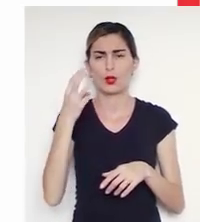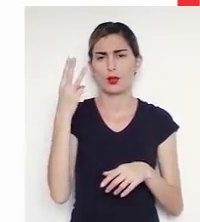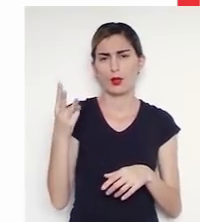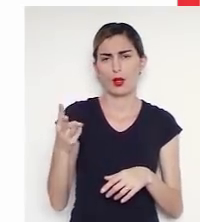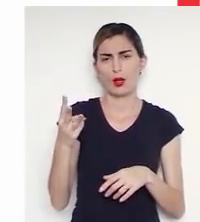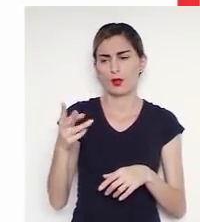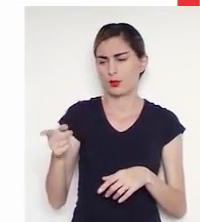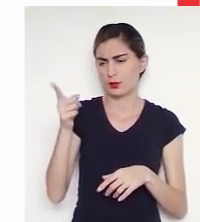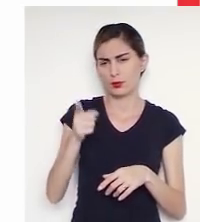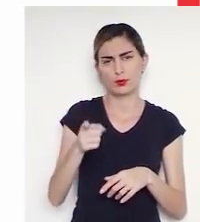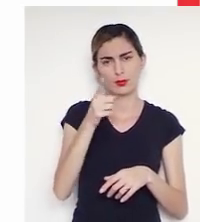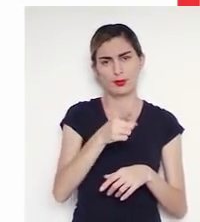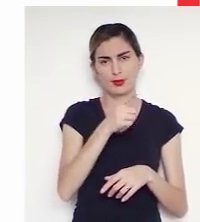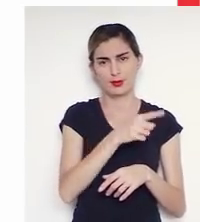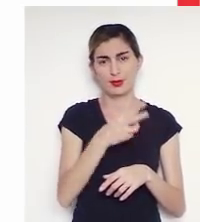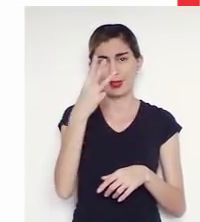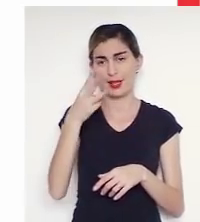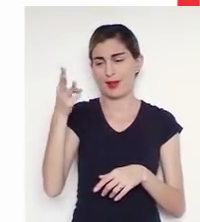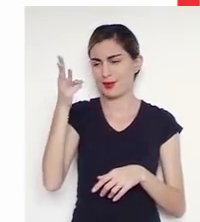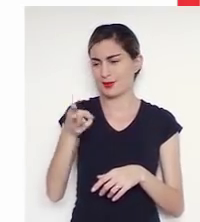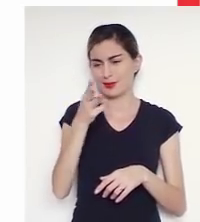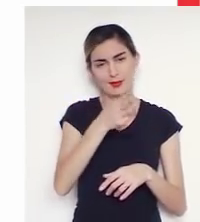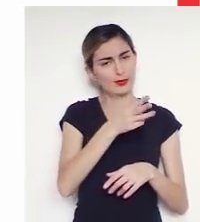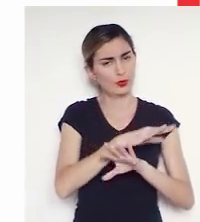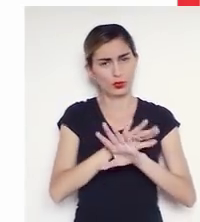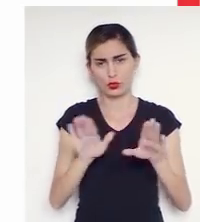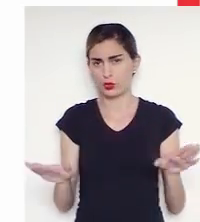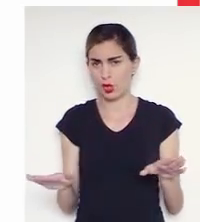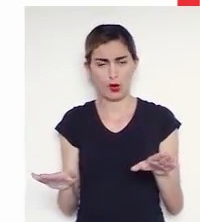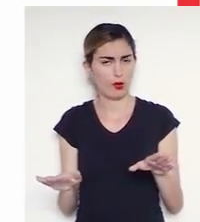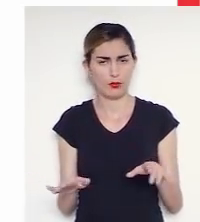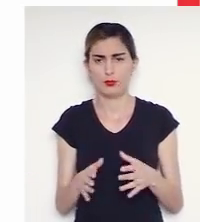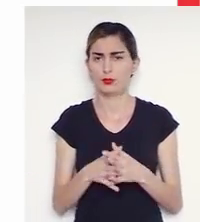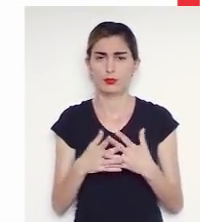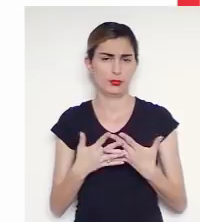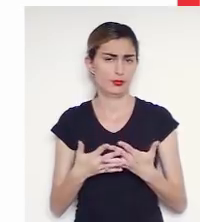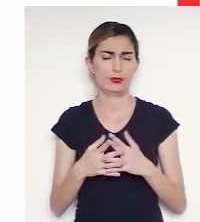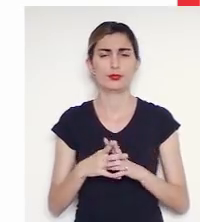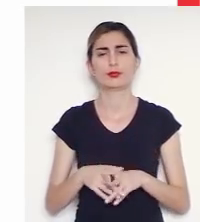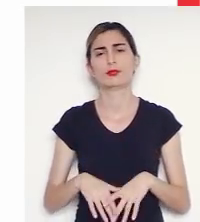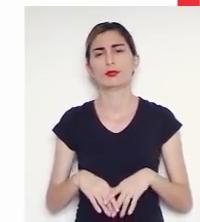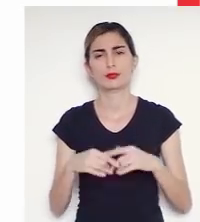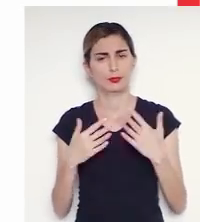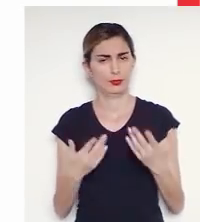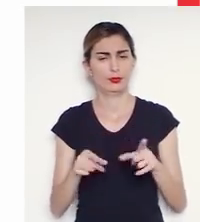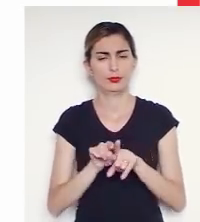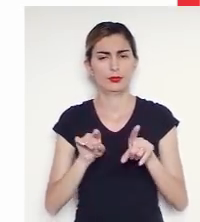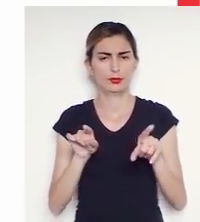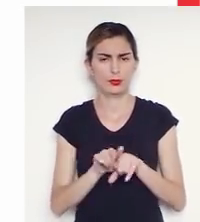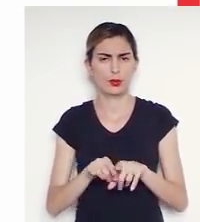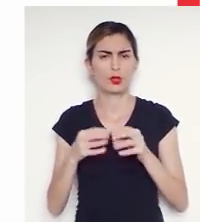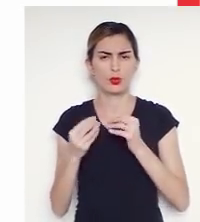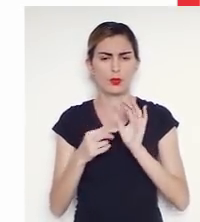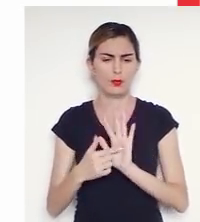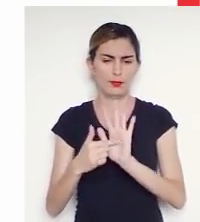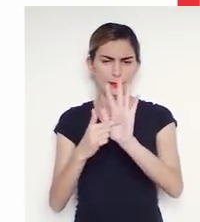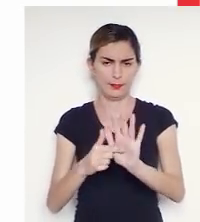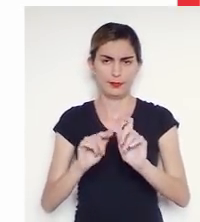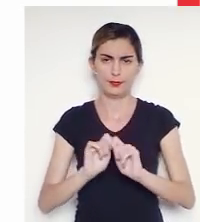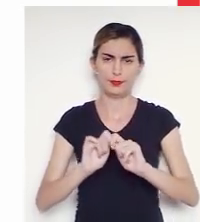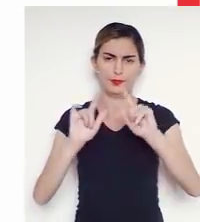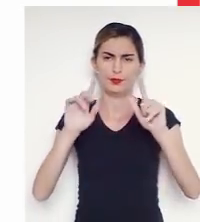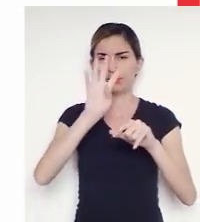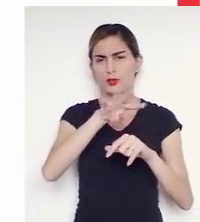movimentando então de, 3 em 3 casas decimais. Eis aí também, como aparece na sua